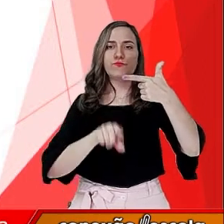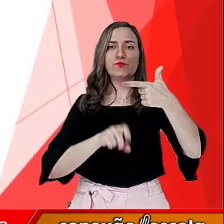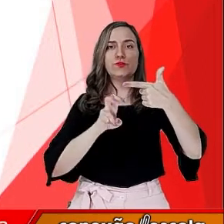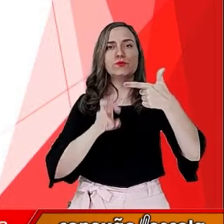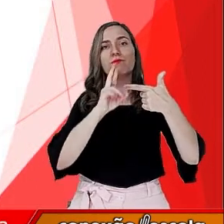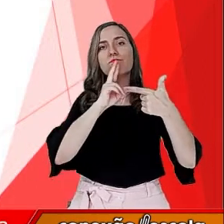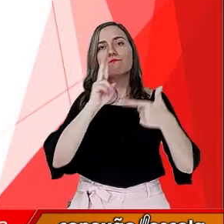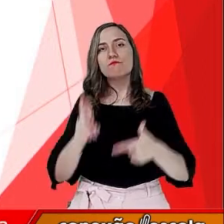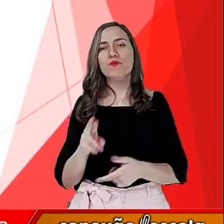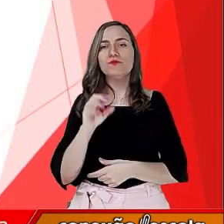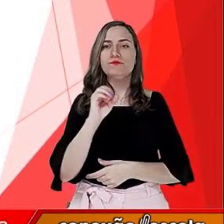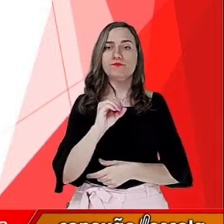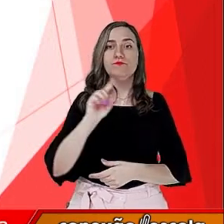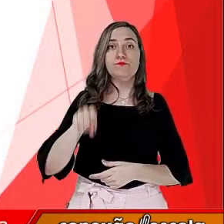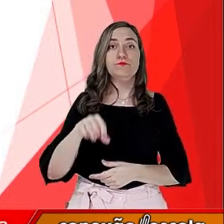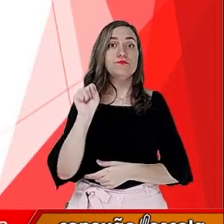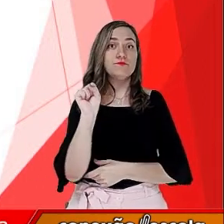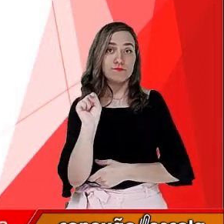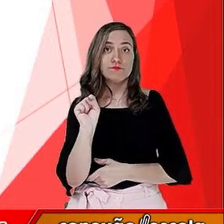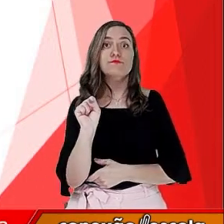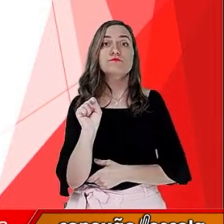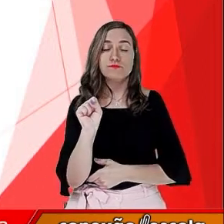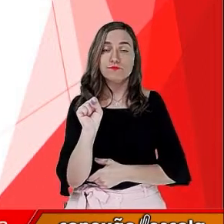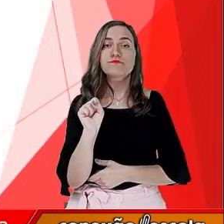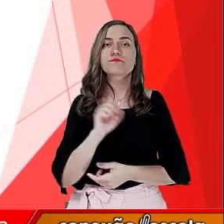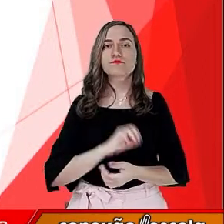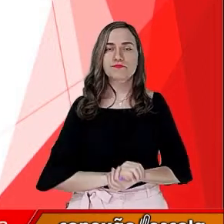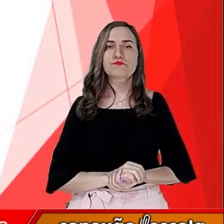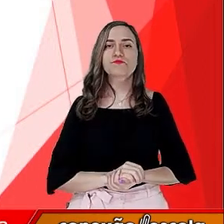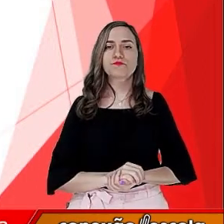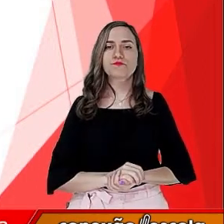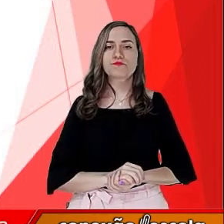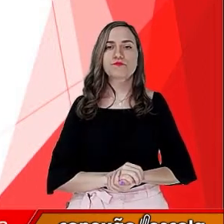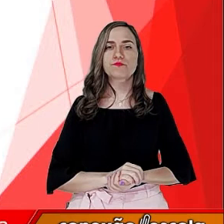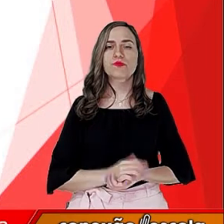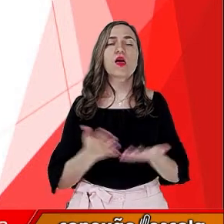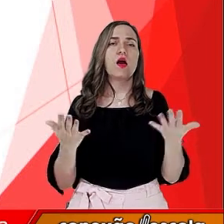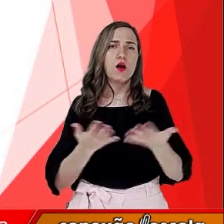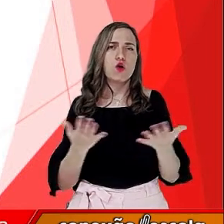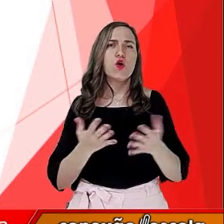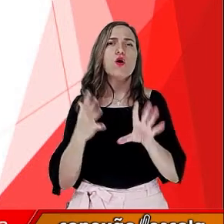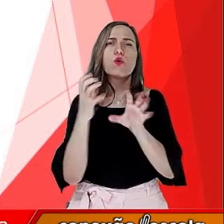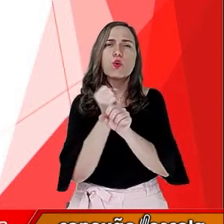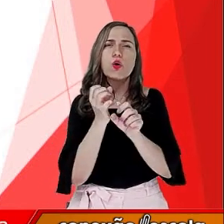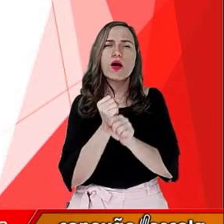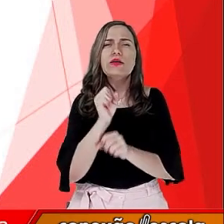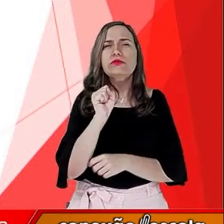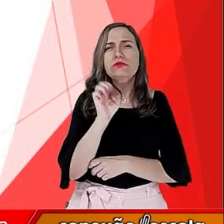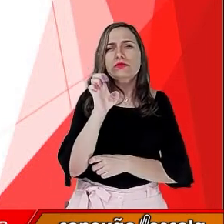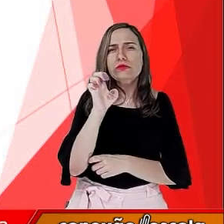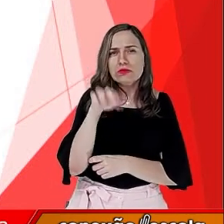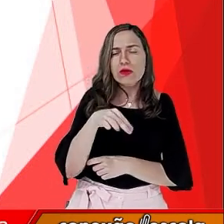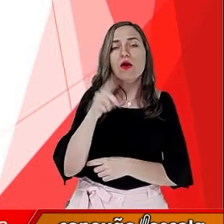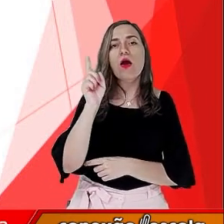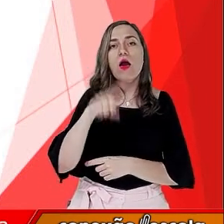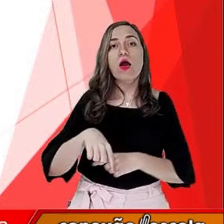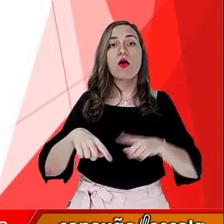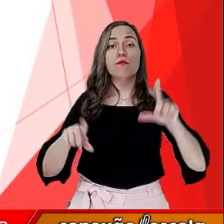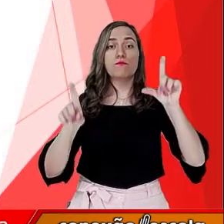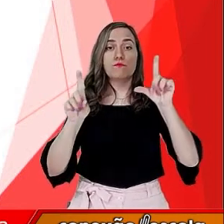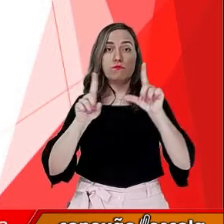ter 0,8. Se eu calcular o seno do triângulo médio, que é o